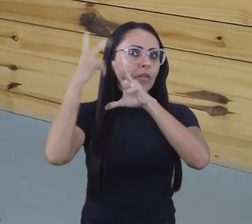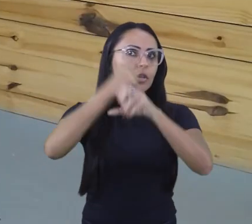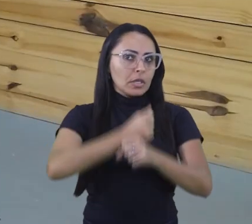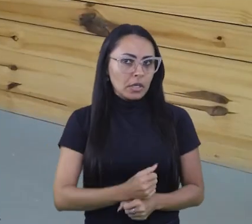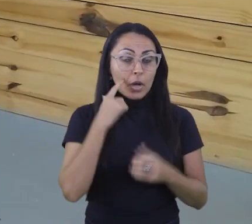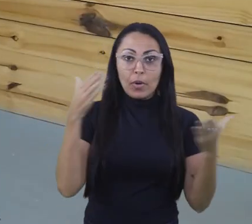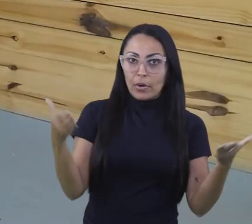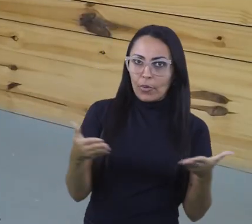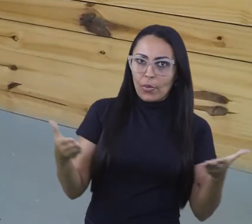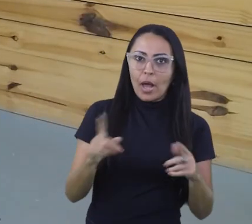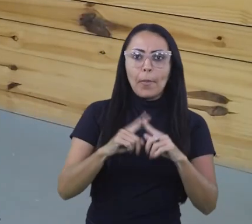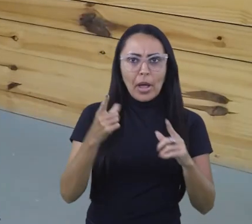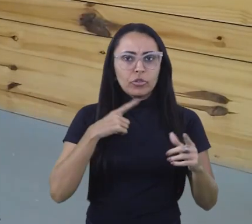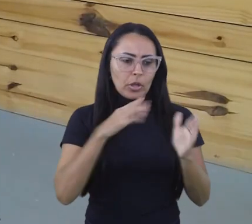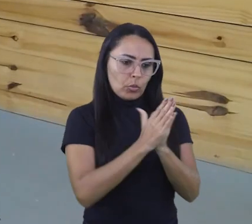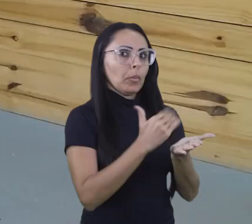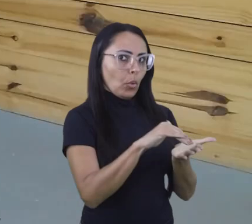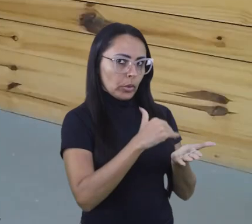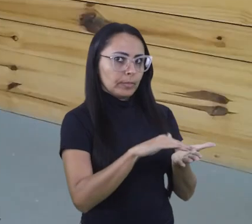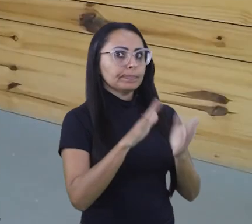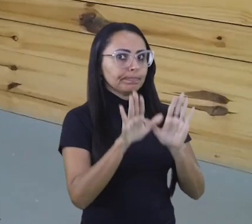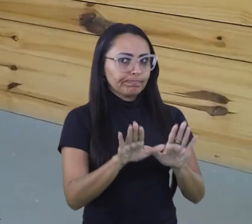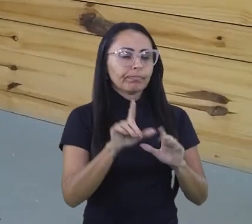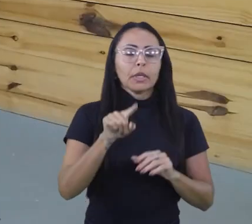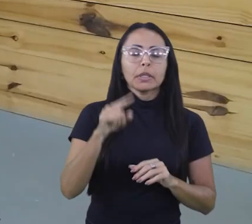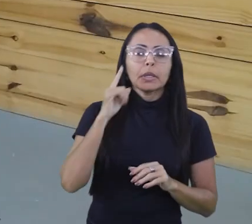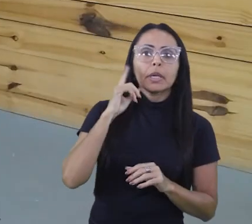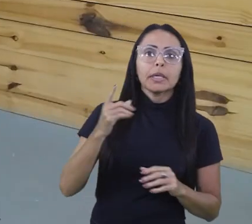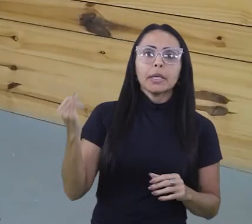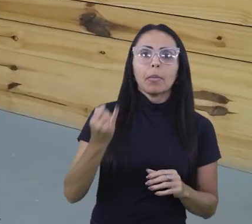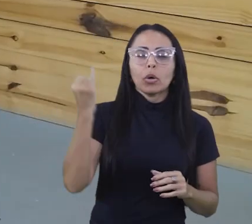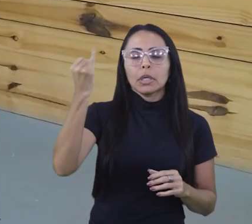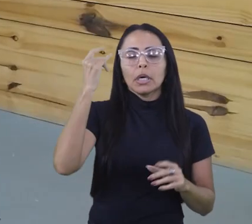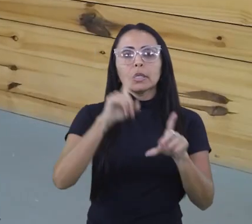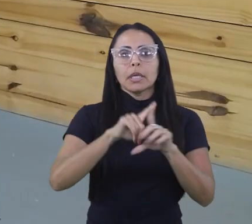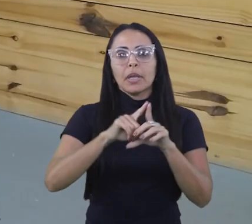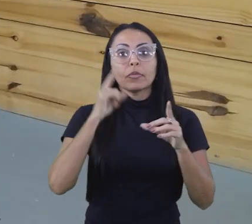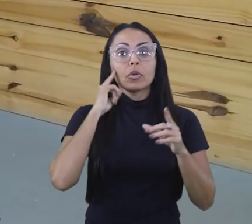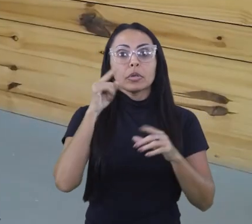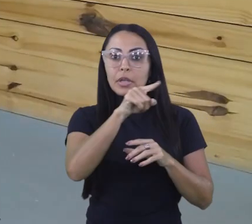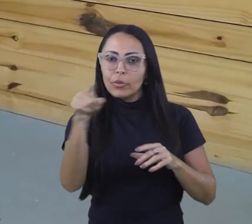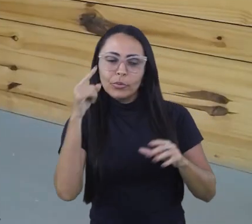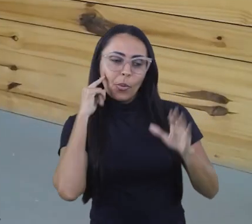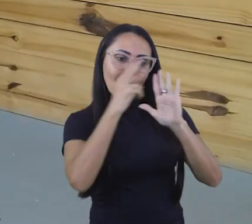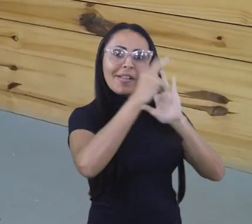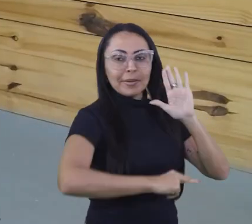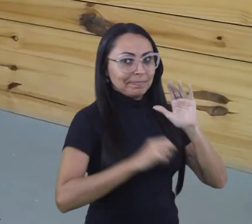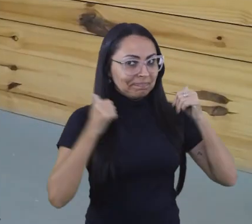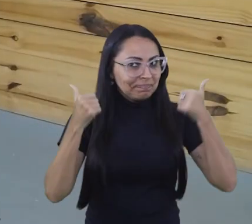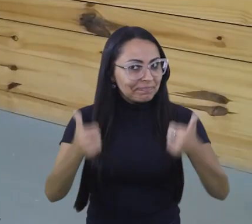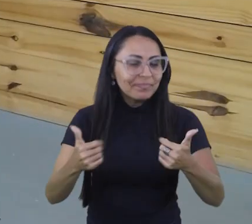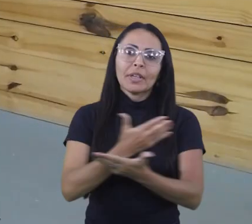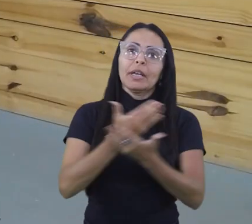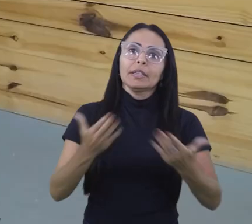uma coisa bem mais, né, pontual, mas é importante que você não abra mão da leitura do e-book, tá bom? Então vamos lá.